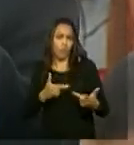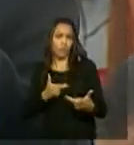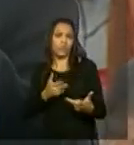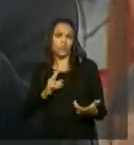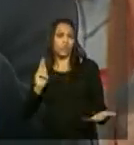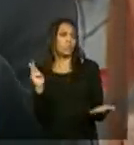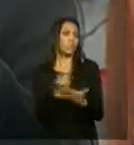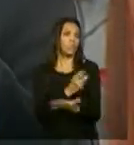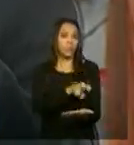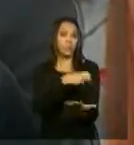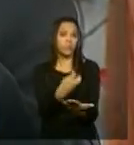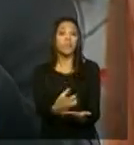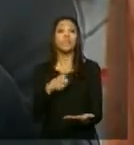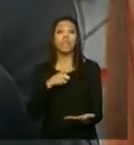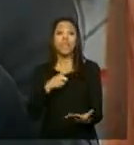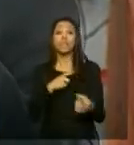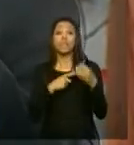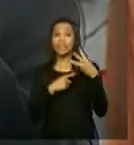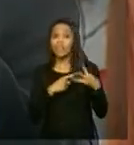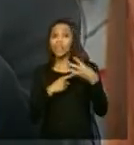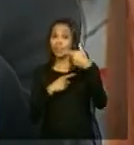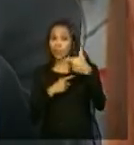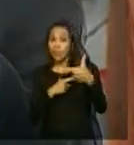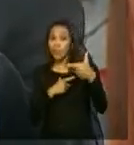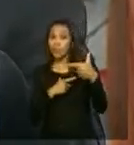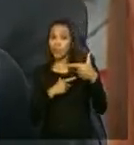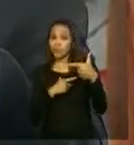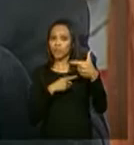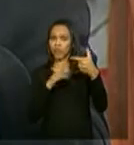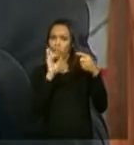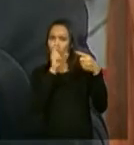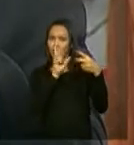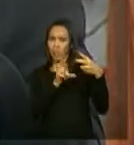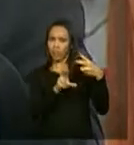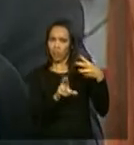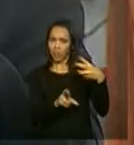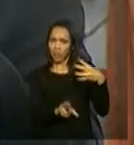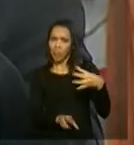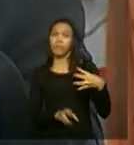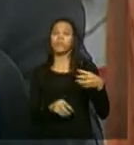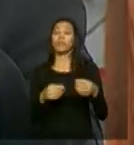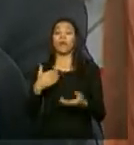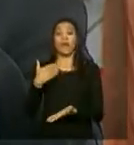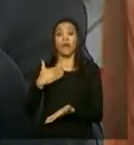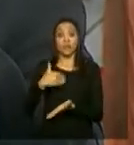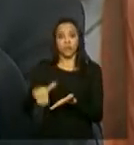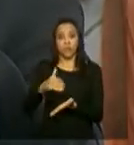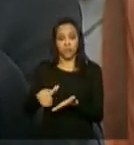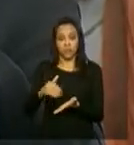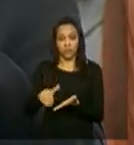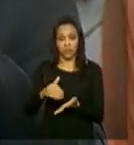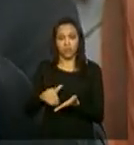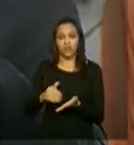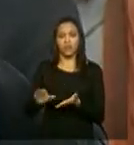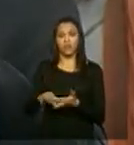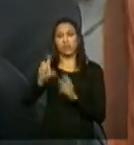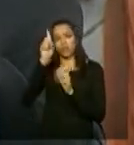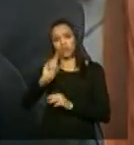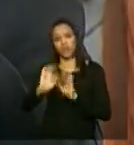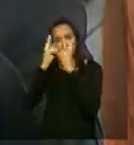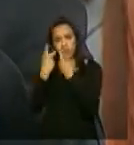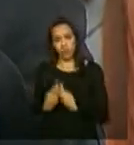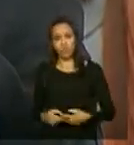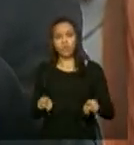completamente respondidos ou seja o órgão demandante a secretaria de direitos humanos do ministério público federal